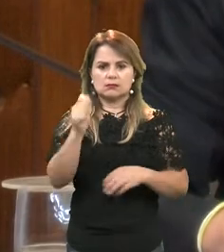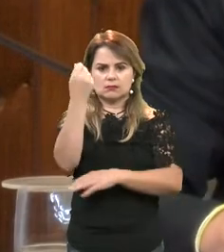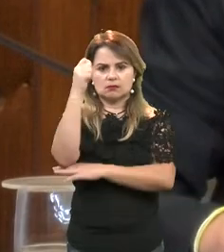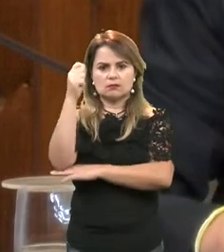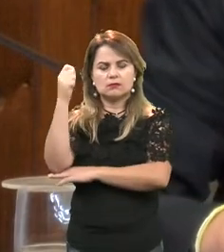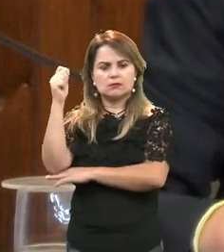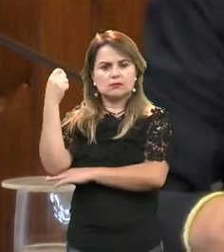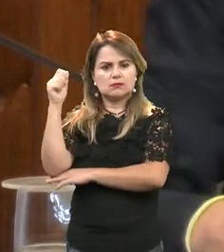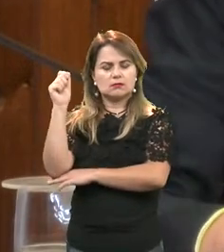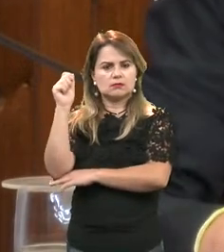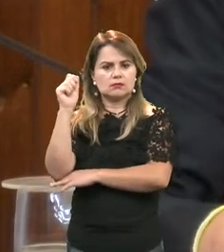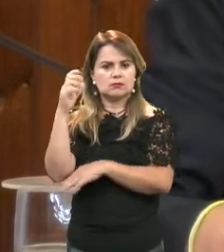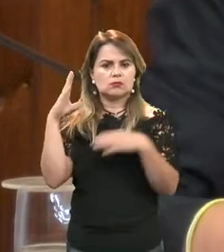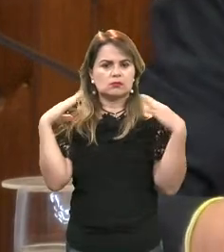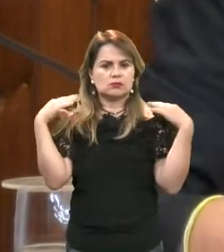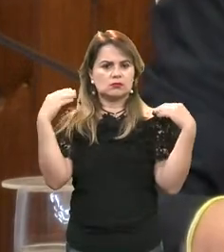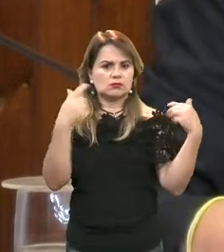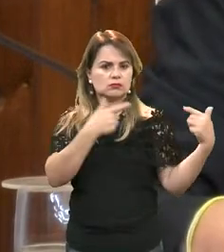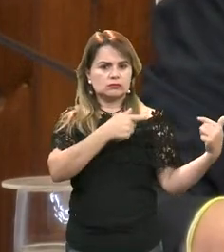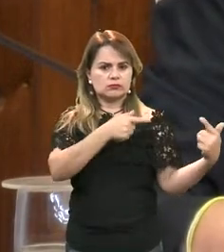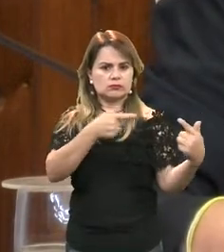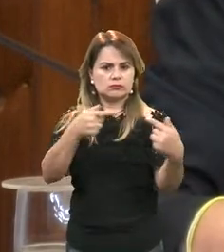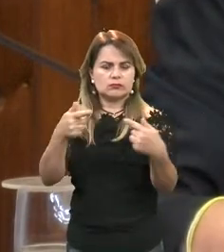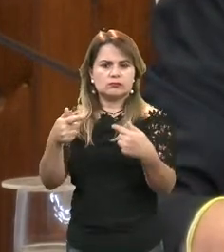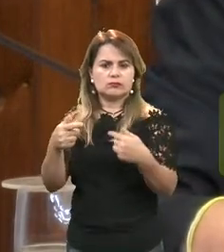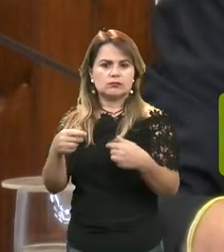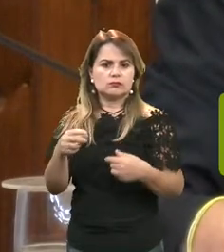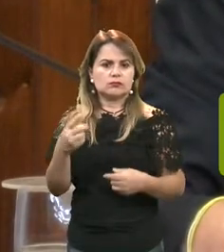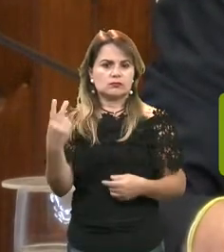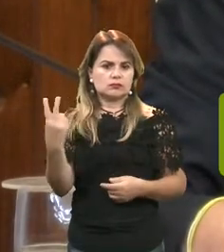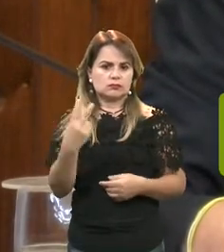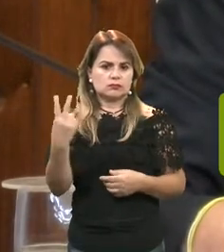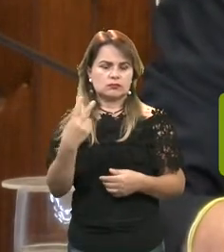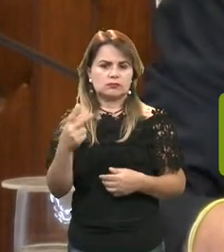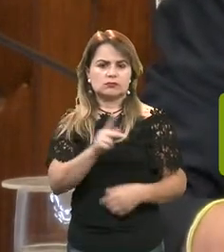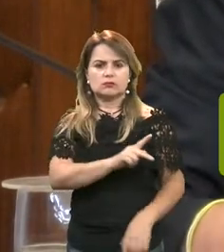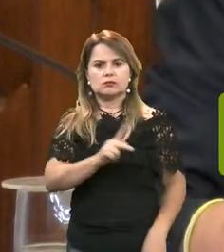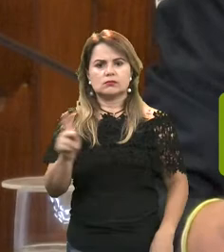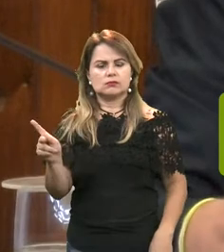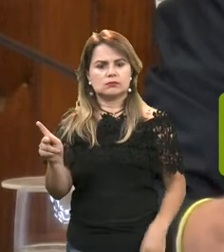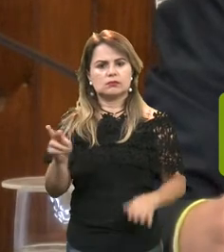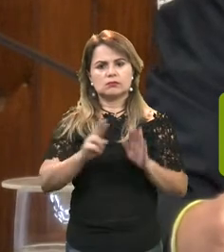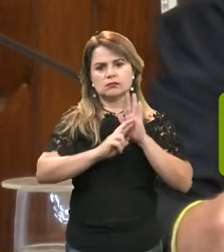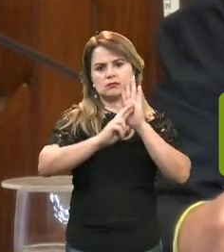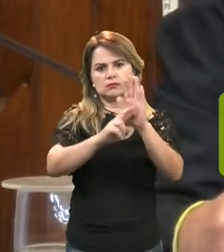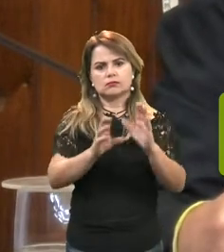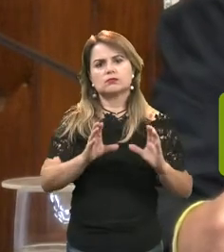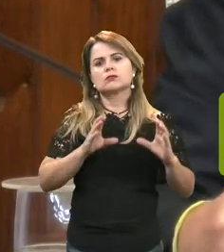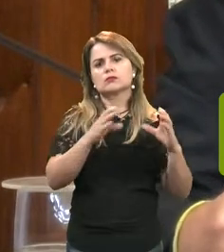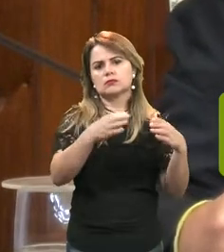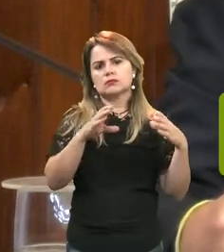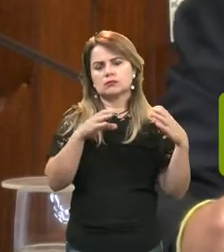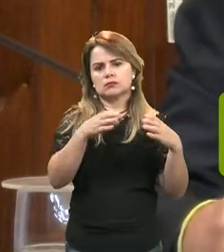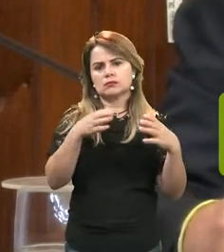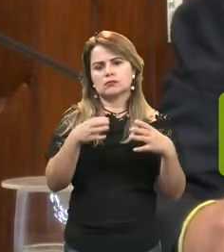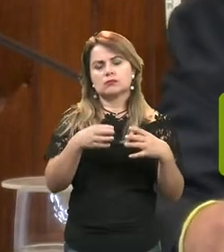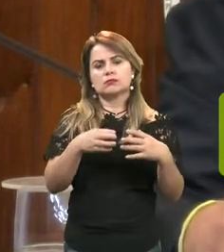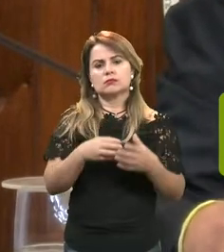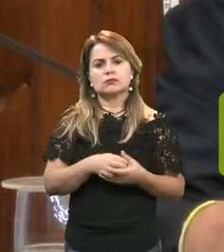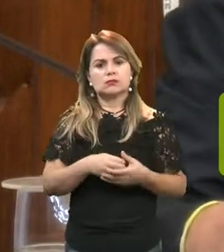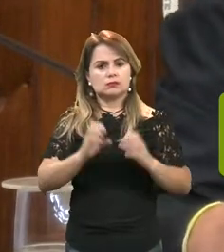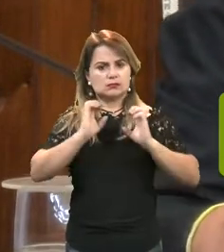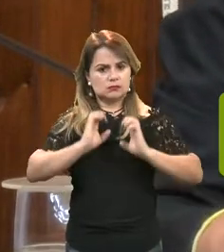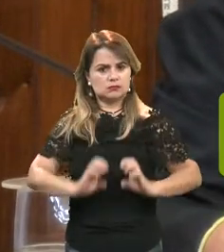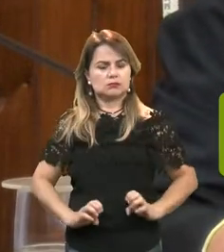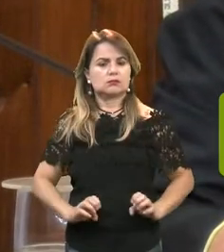Associação Anjos Guerreiros, vice-presidente, representante da Comissão de Acolhimento e Ética da Malele